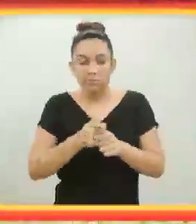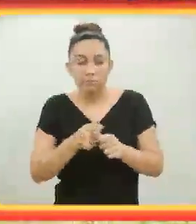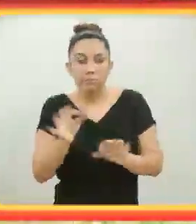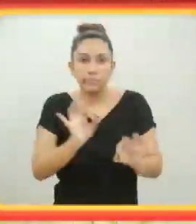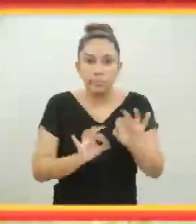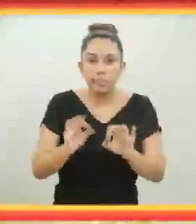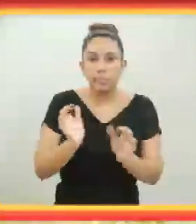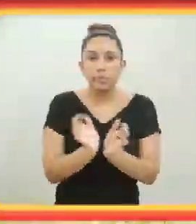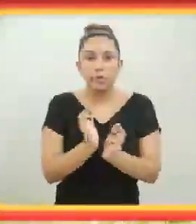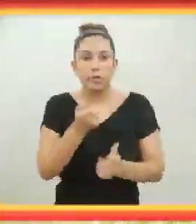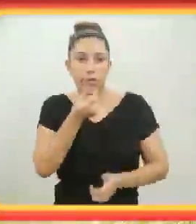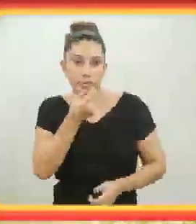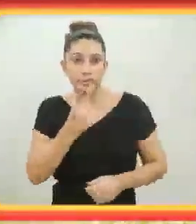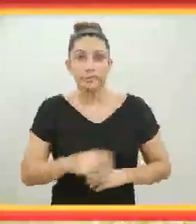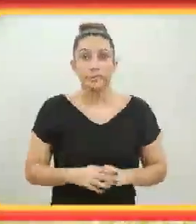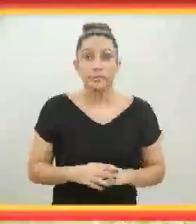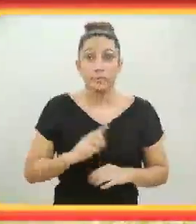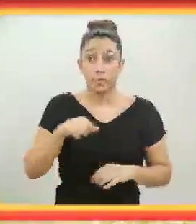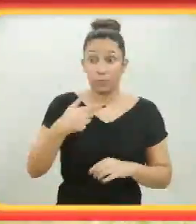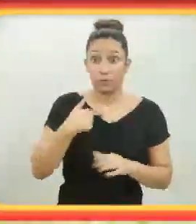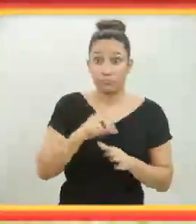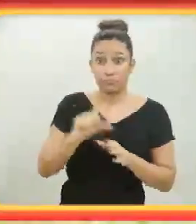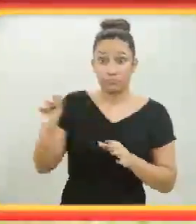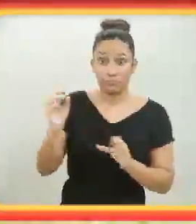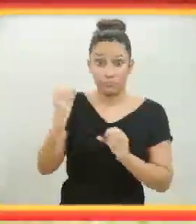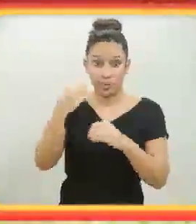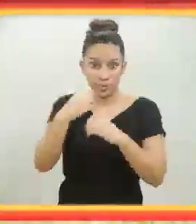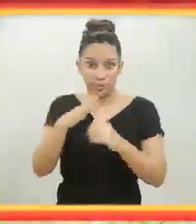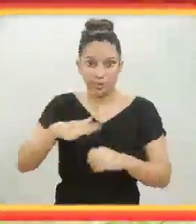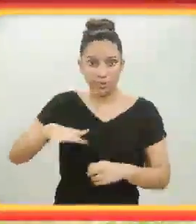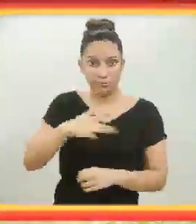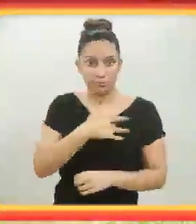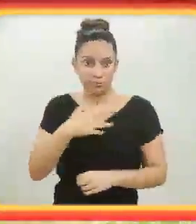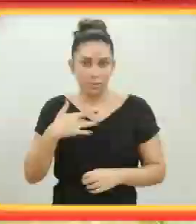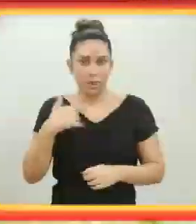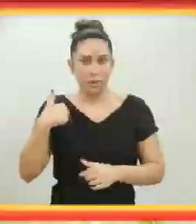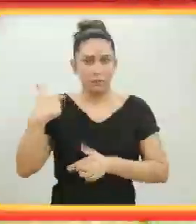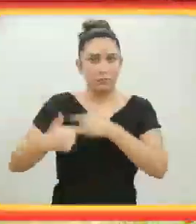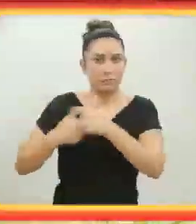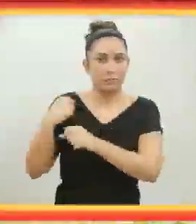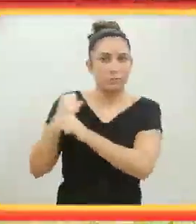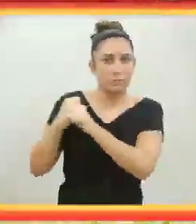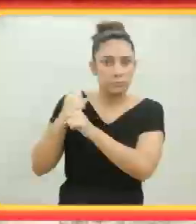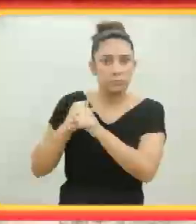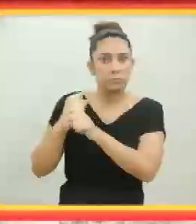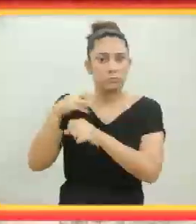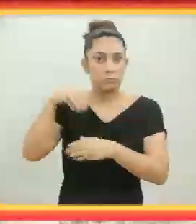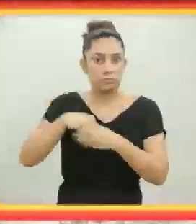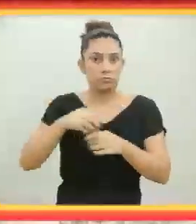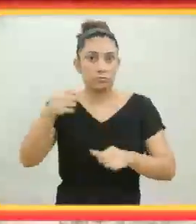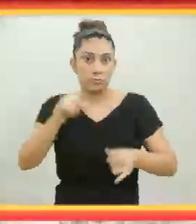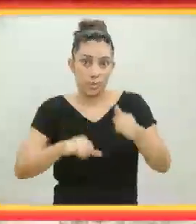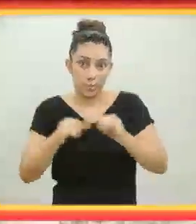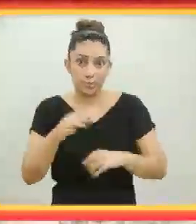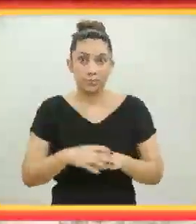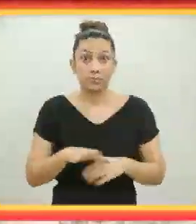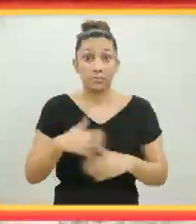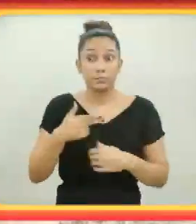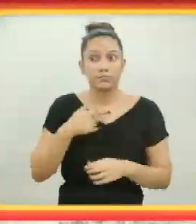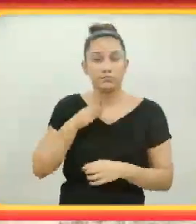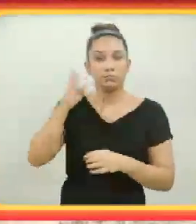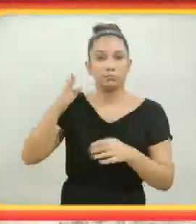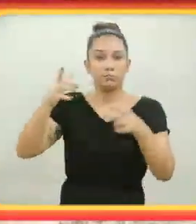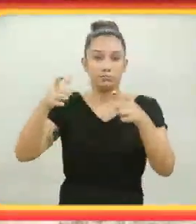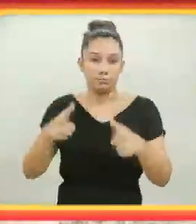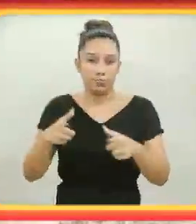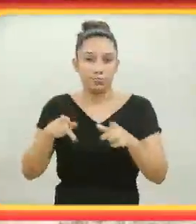bancada e uma escada para poder pegar as substâncias para fazer a manipulação dos medicamentos. Depois que eu saí do